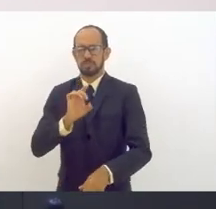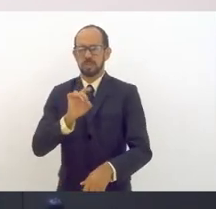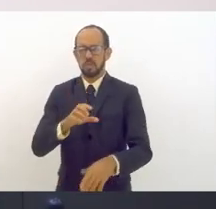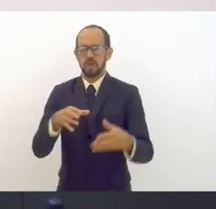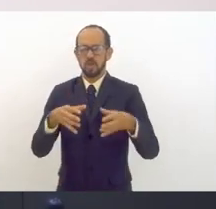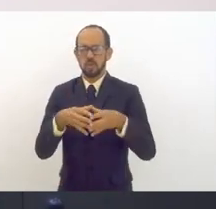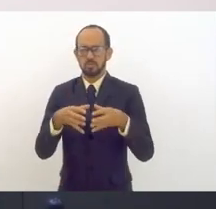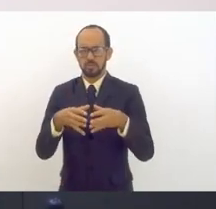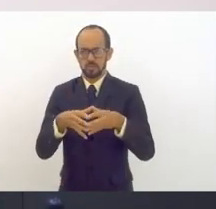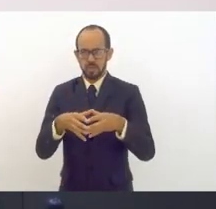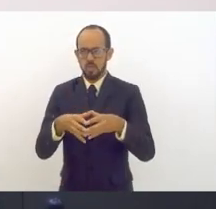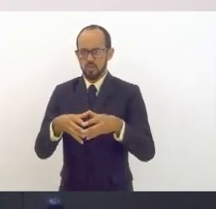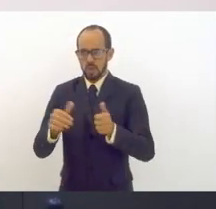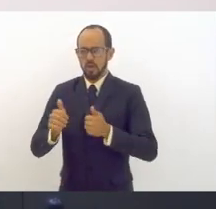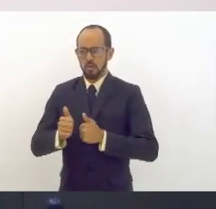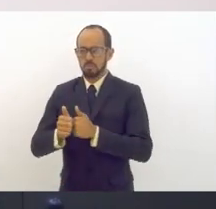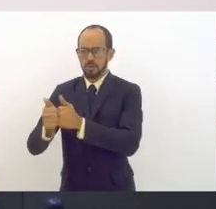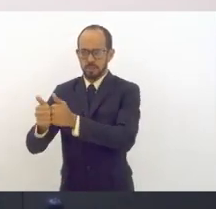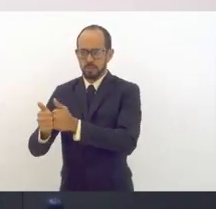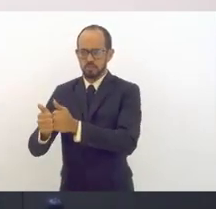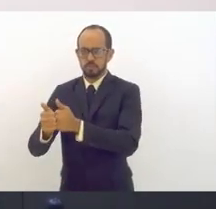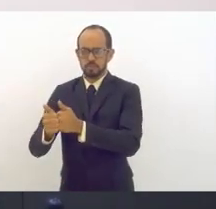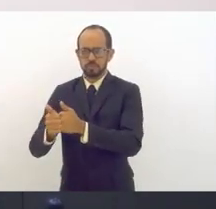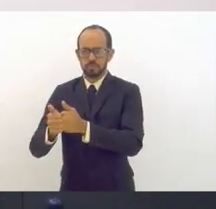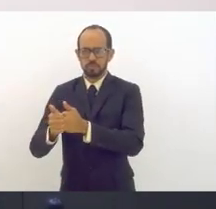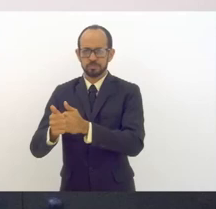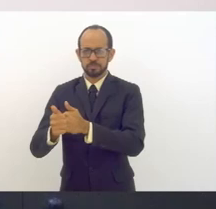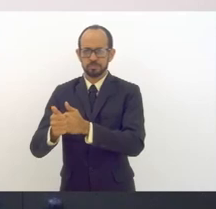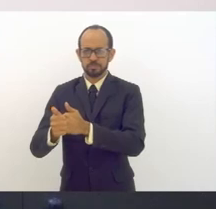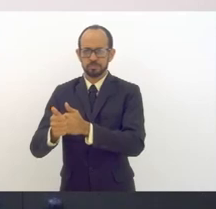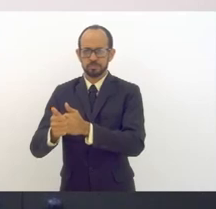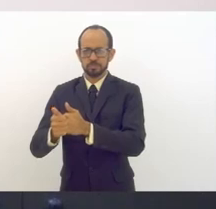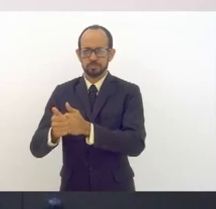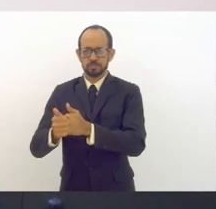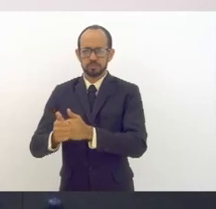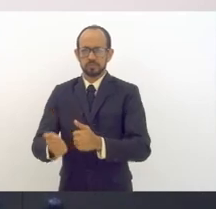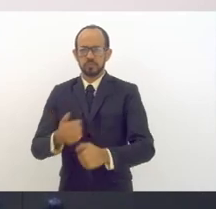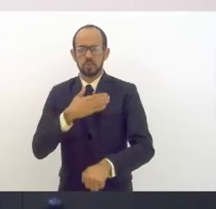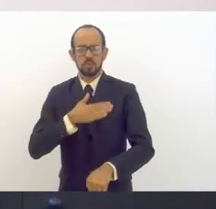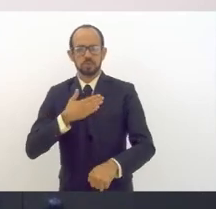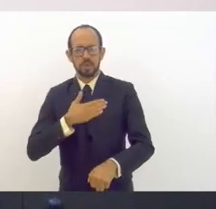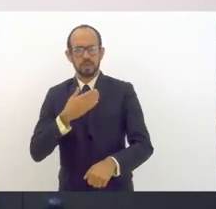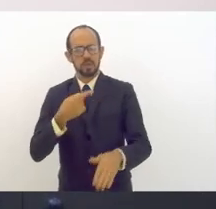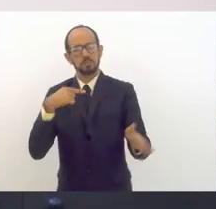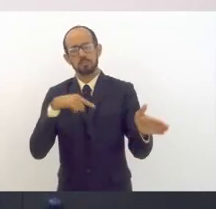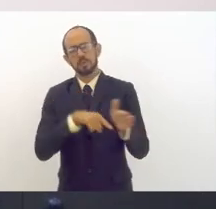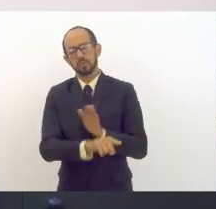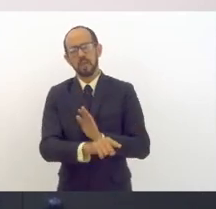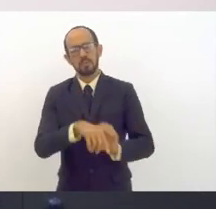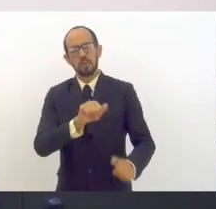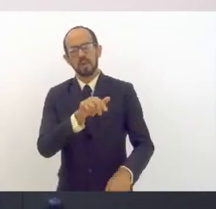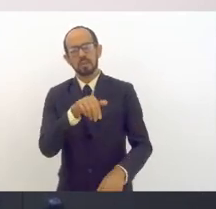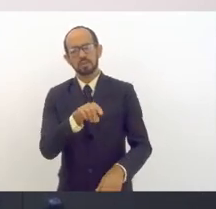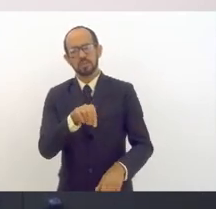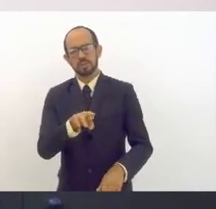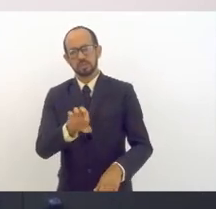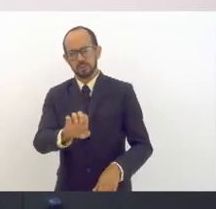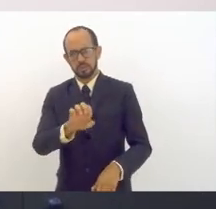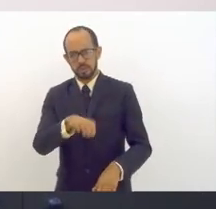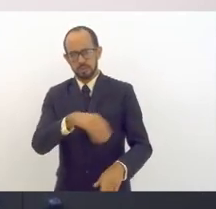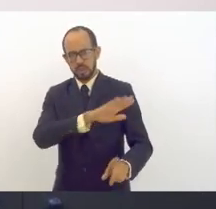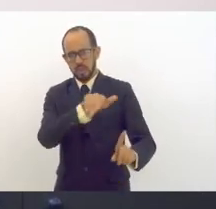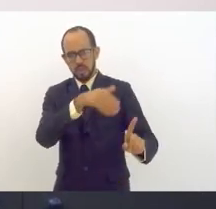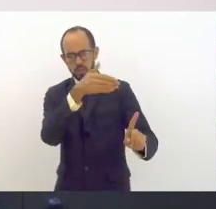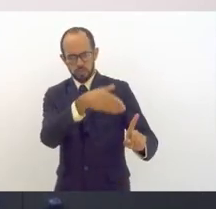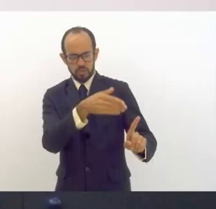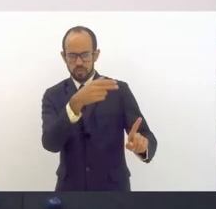está acompanhando, eu particularmente pela Comissão de Educação atuei, eu queria chamar a atenção do secretário Alexandre Valle, e reconhecendo que